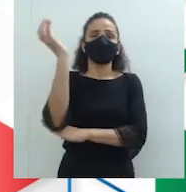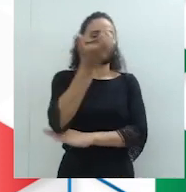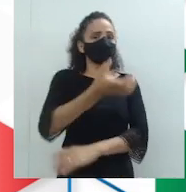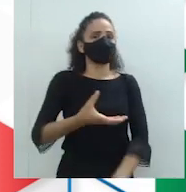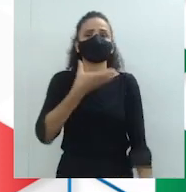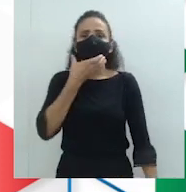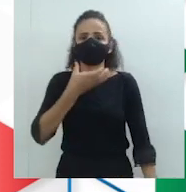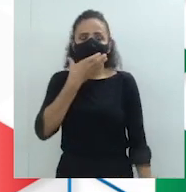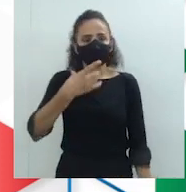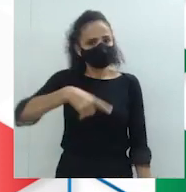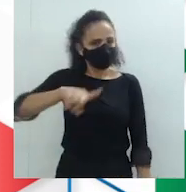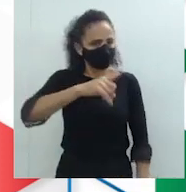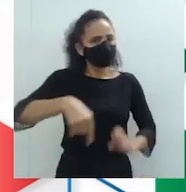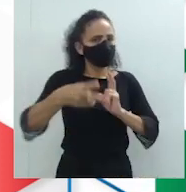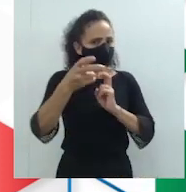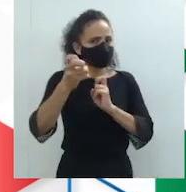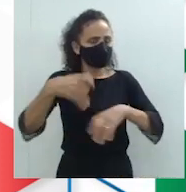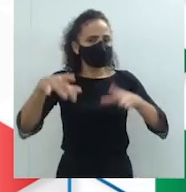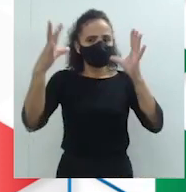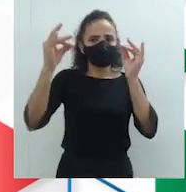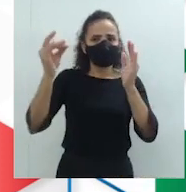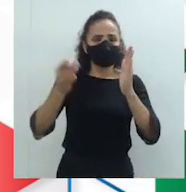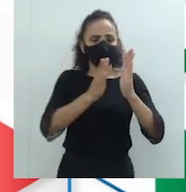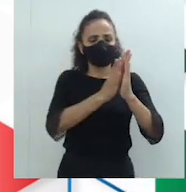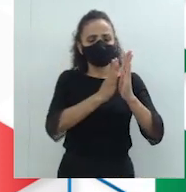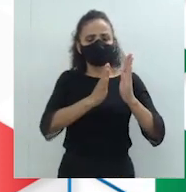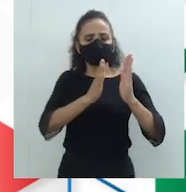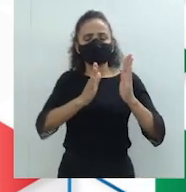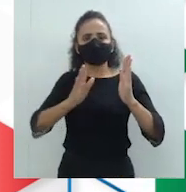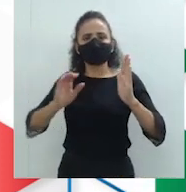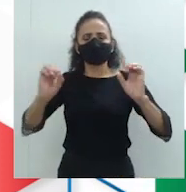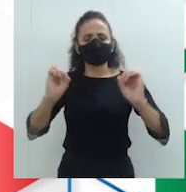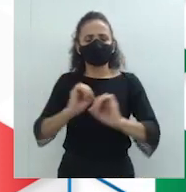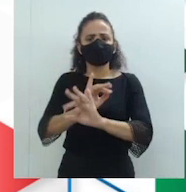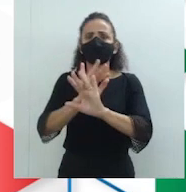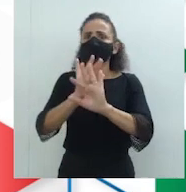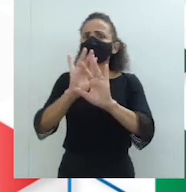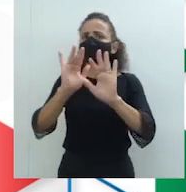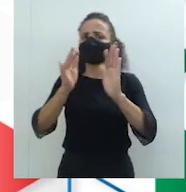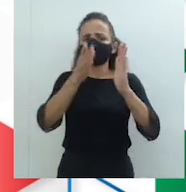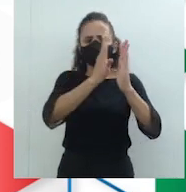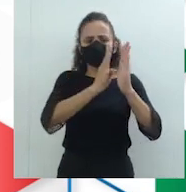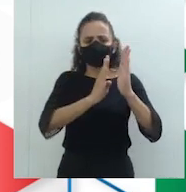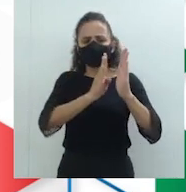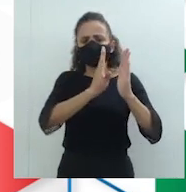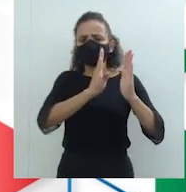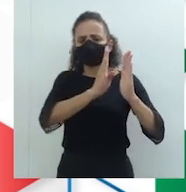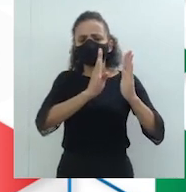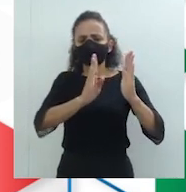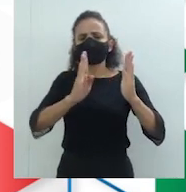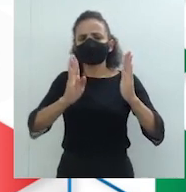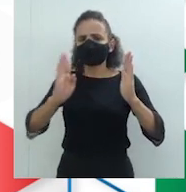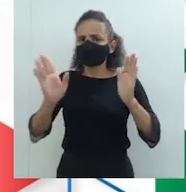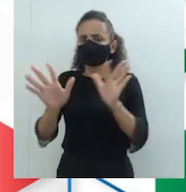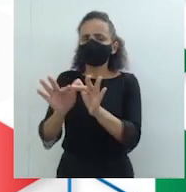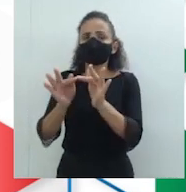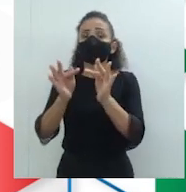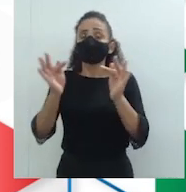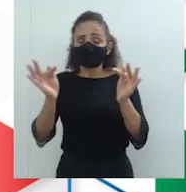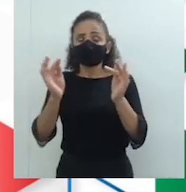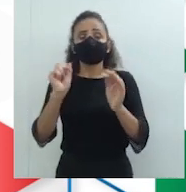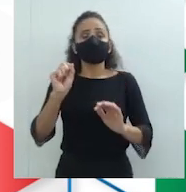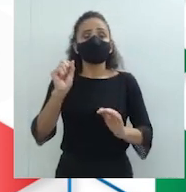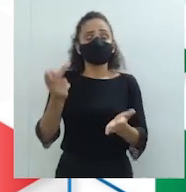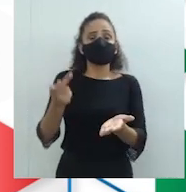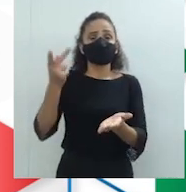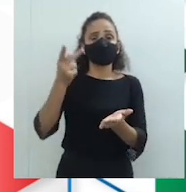O circuito é feito por elas, ali a gente vai dizer que é um circuito simples, e que é um fato que